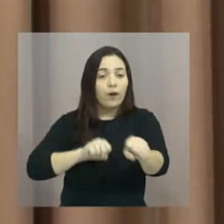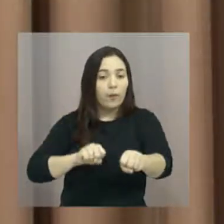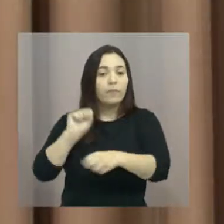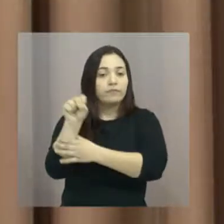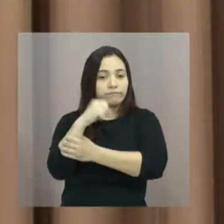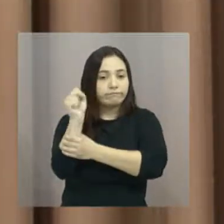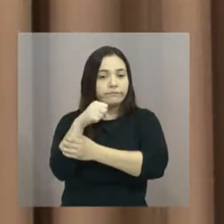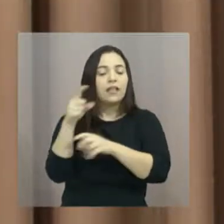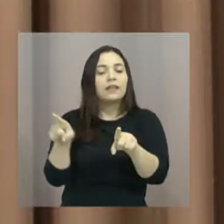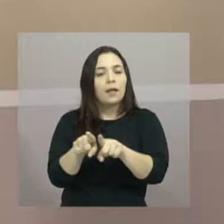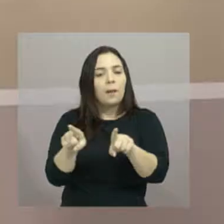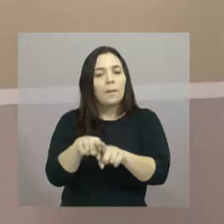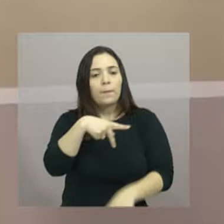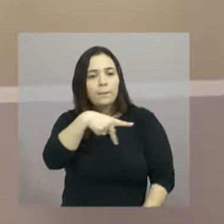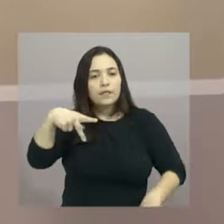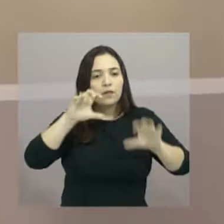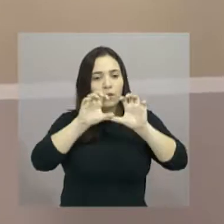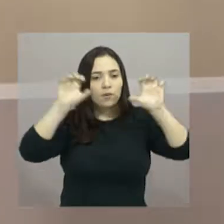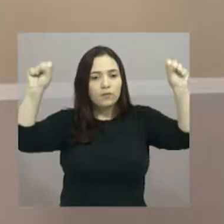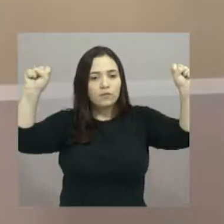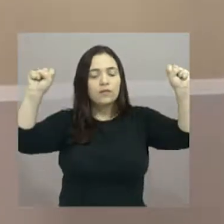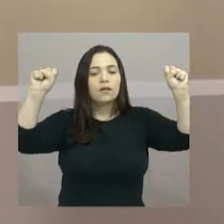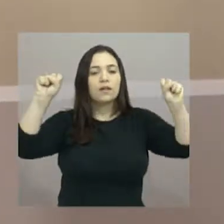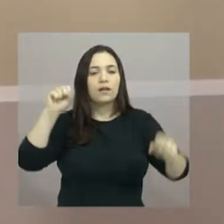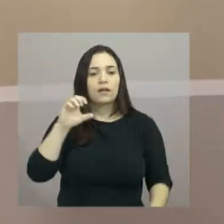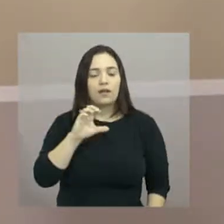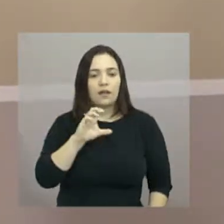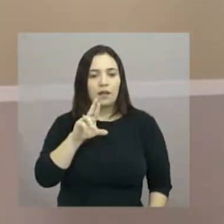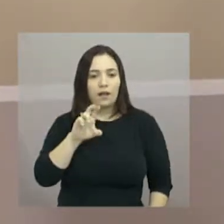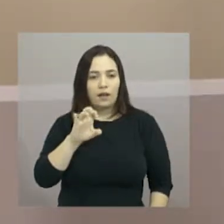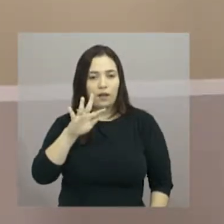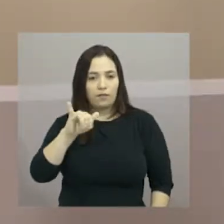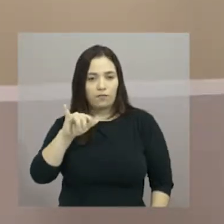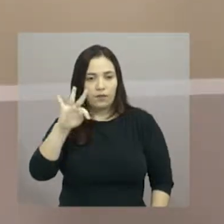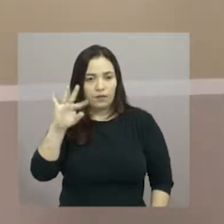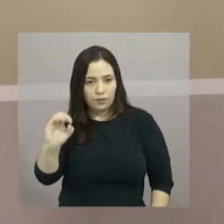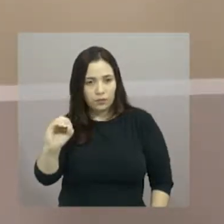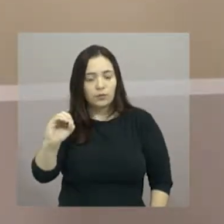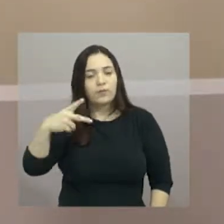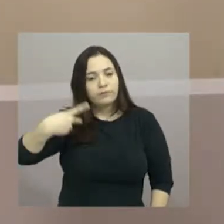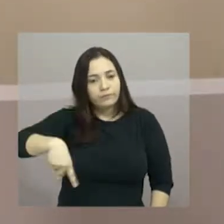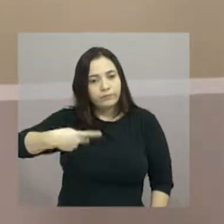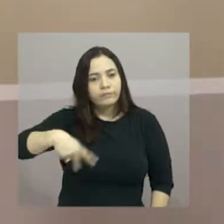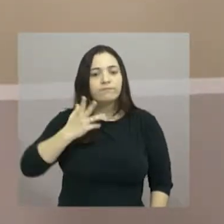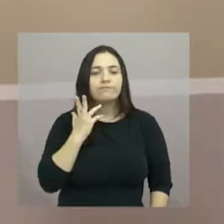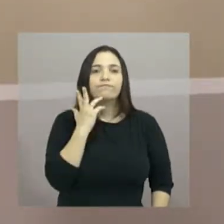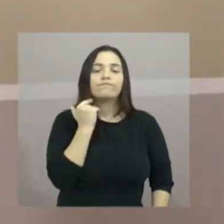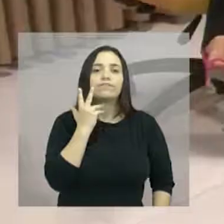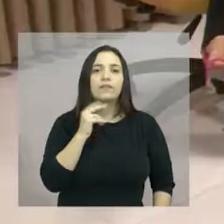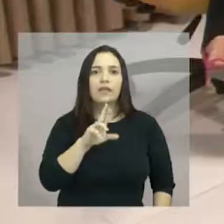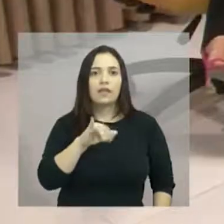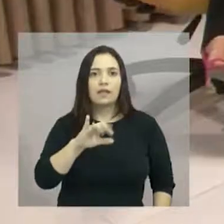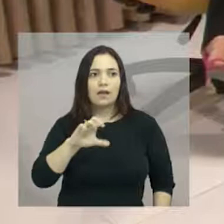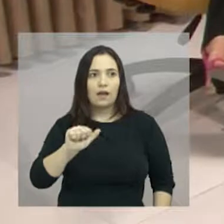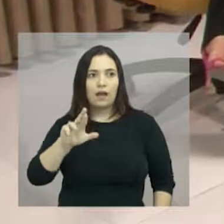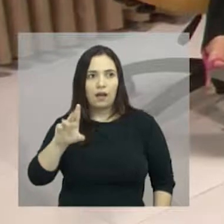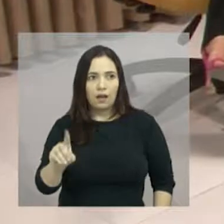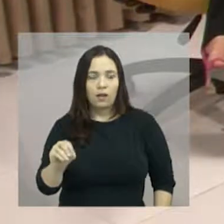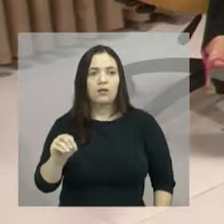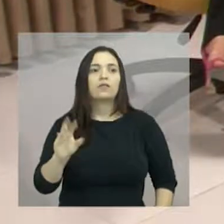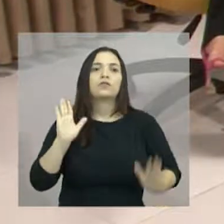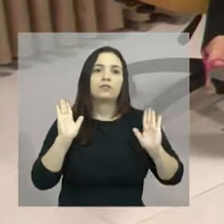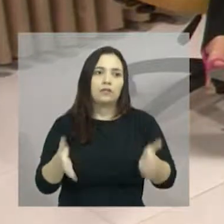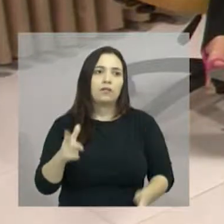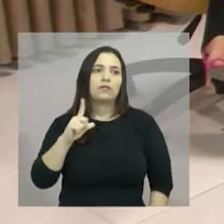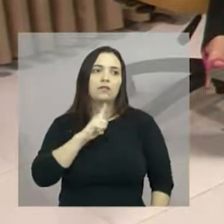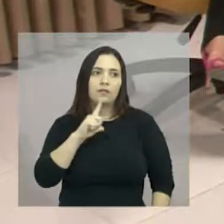participa também o presidente do Conselho Regional de Fisioterapia e Terapia Ocupacional, CREFITO, Ricardo Lotif, que já teve a